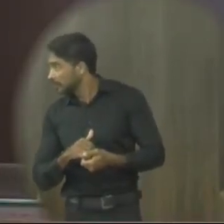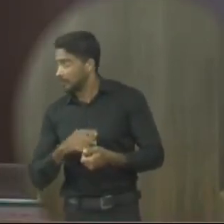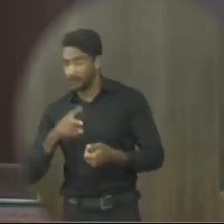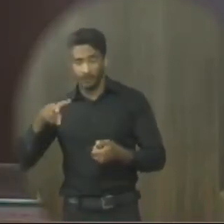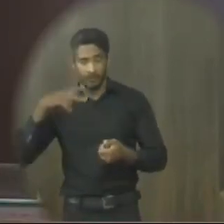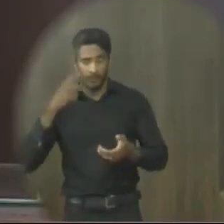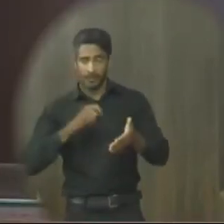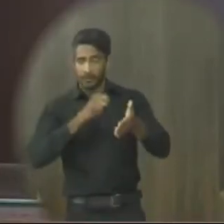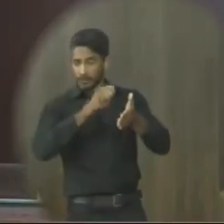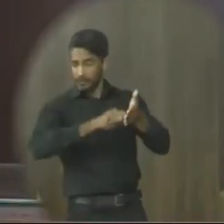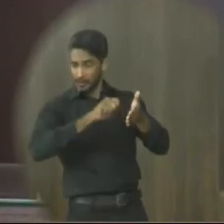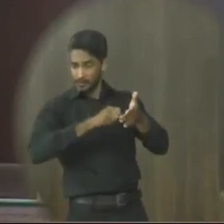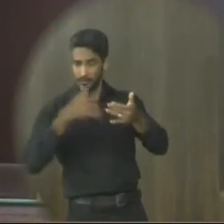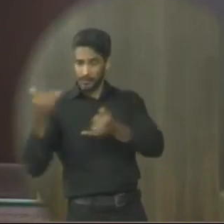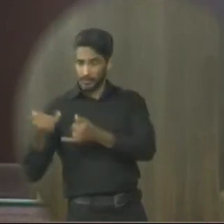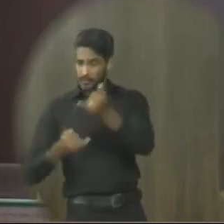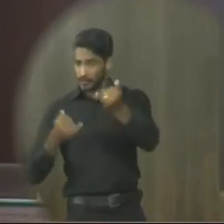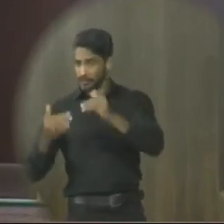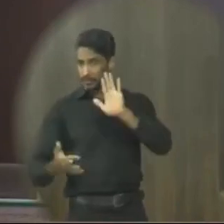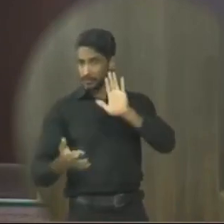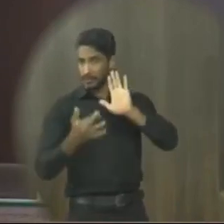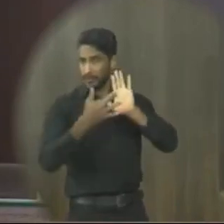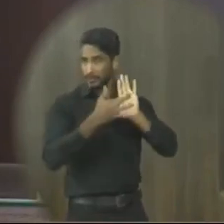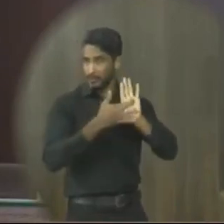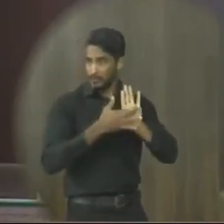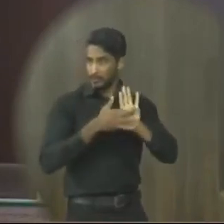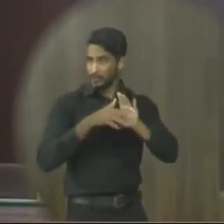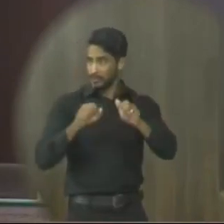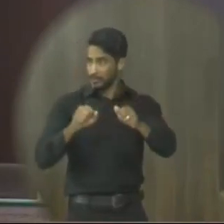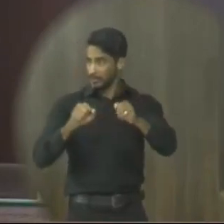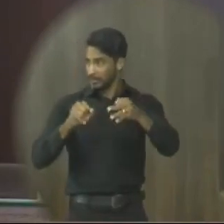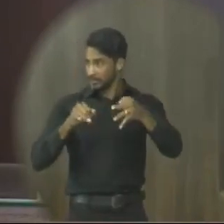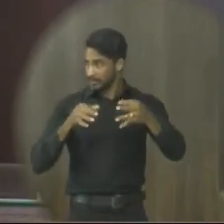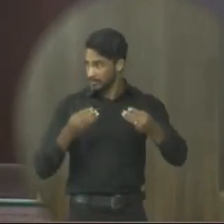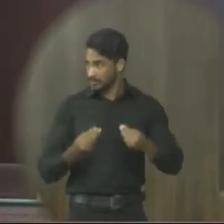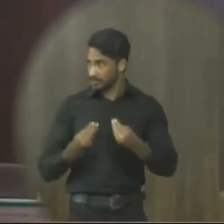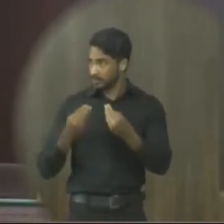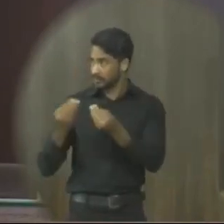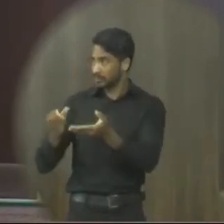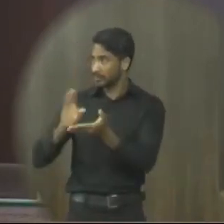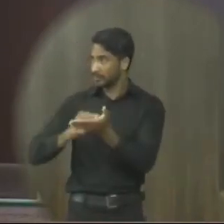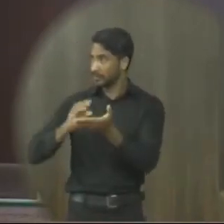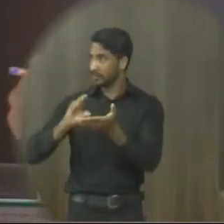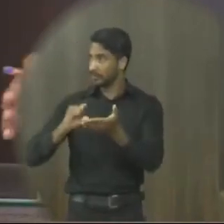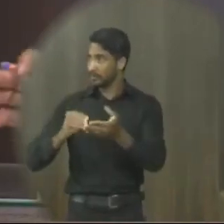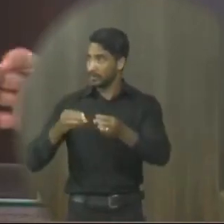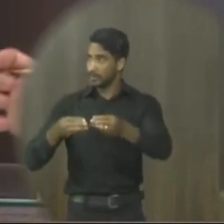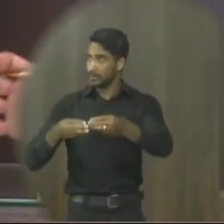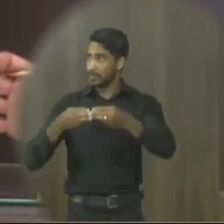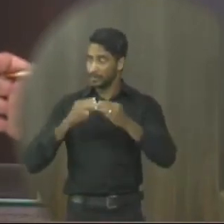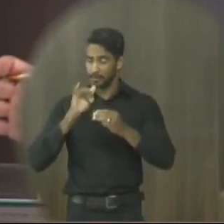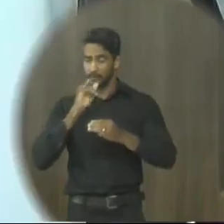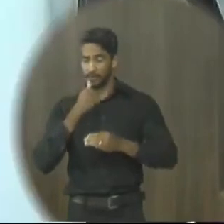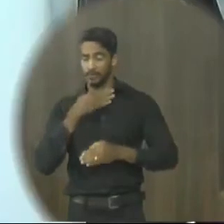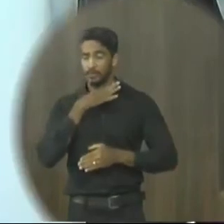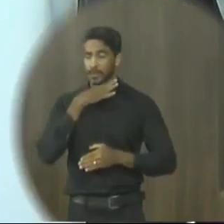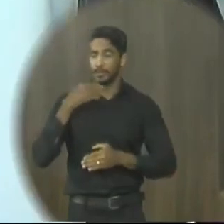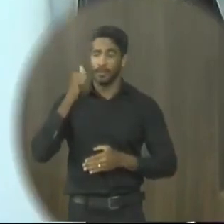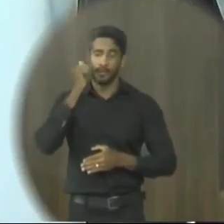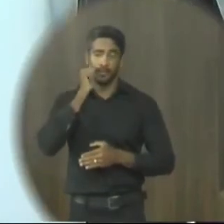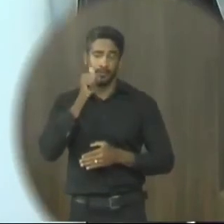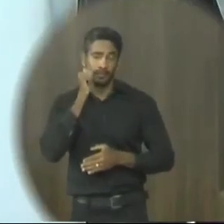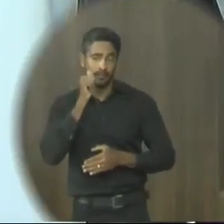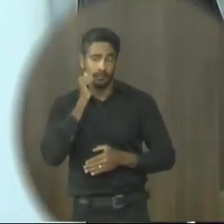subsessinados, velho, após ouvir o plenário da forma regimental, é aquele que nesse constituição a sua função, com voto de apesar pelo falecimento da